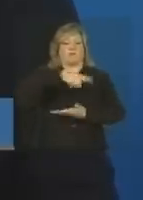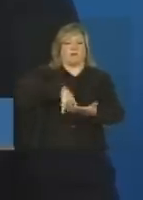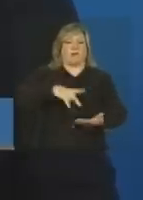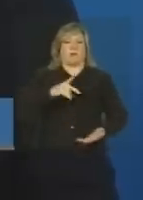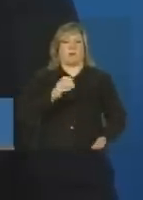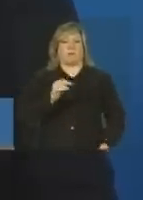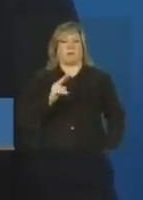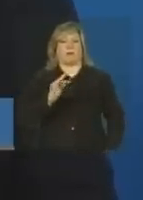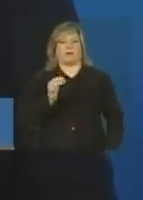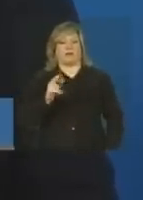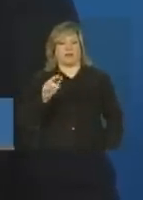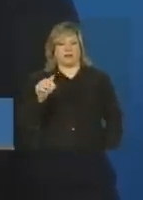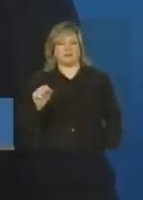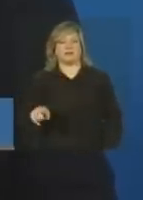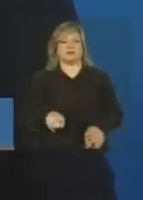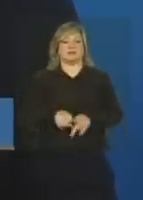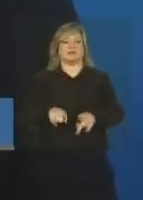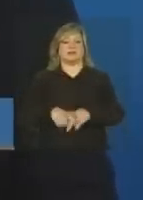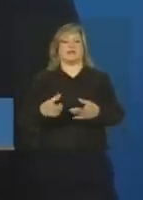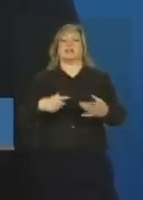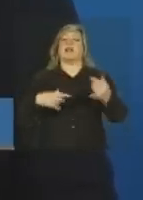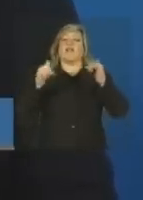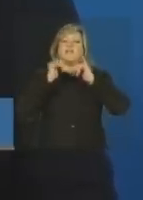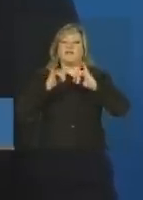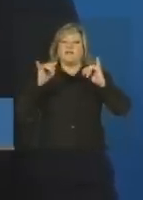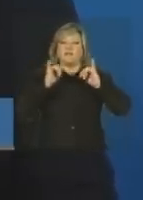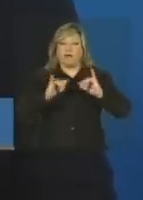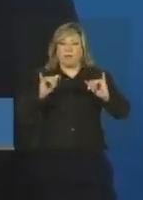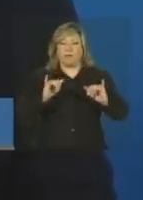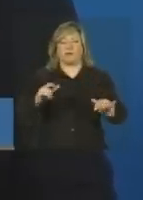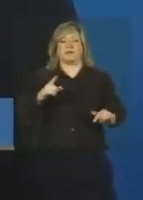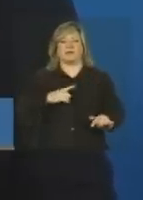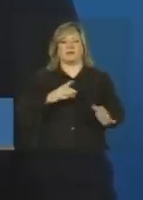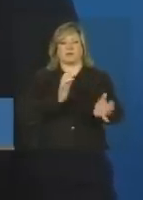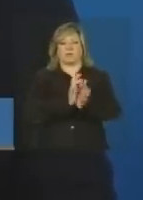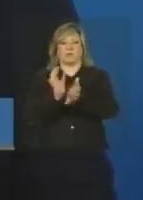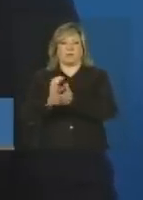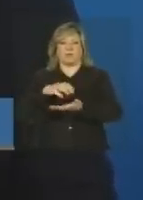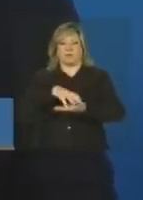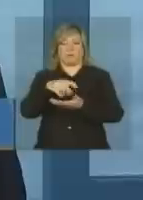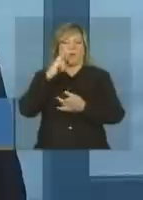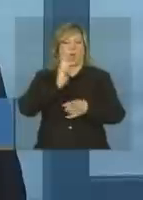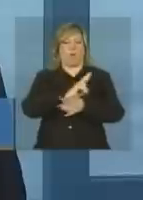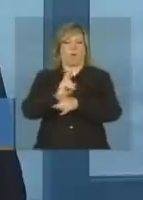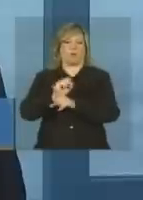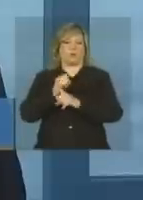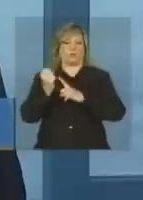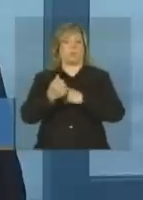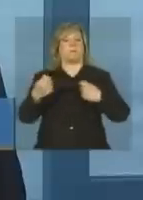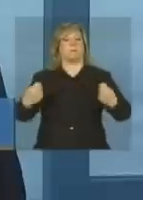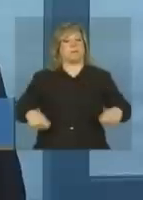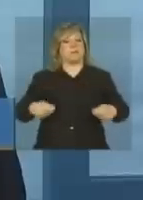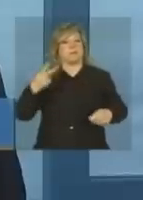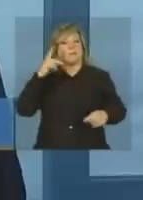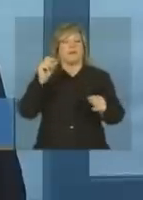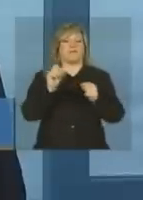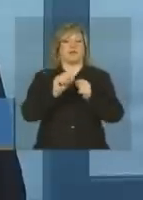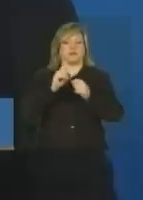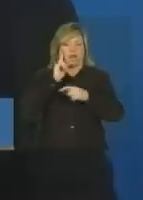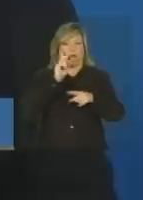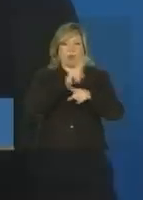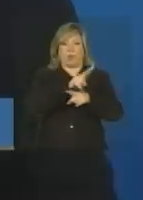portarias, em relação às informações que as instâncias de controle social precisam para fazer